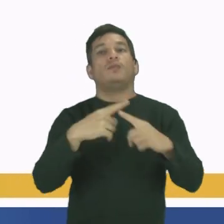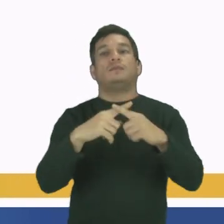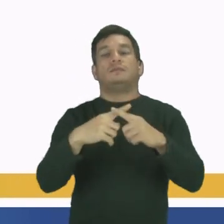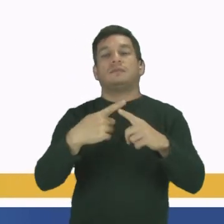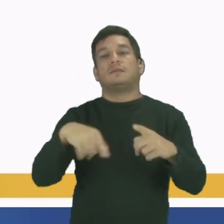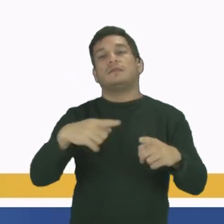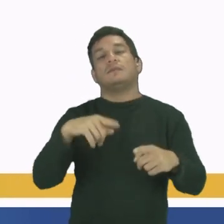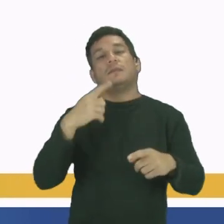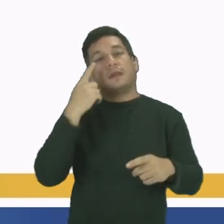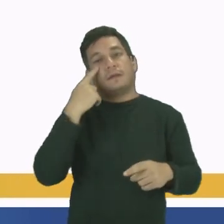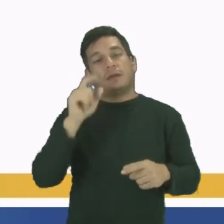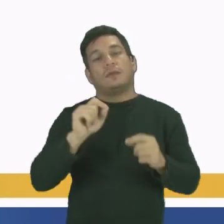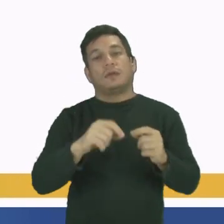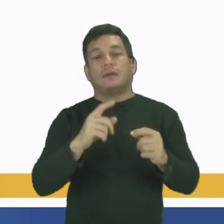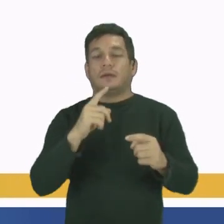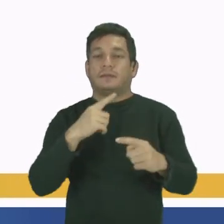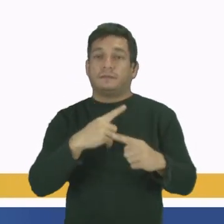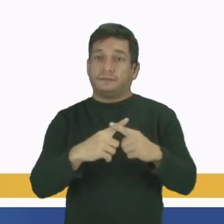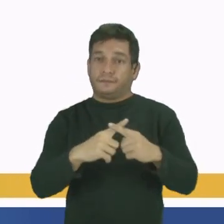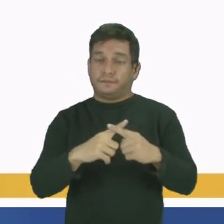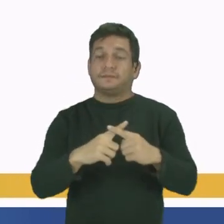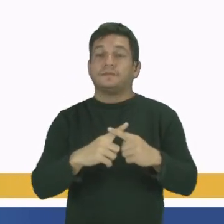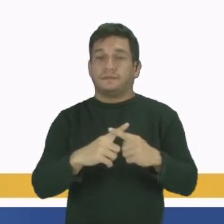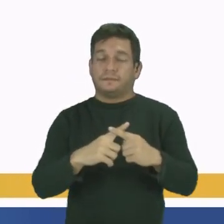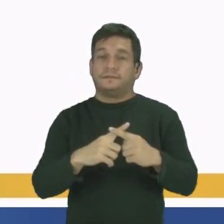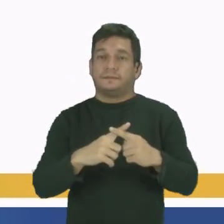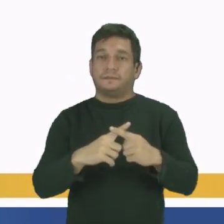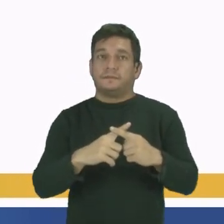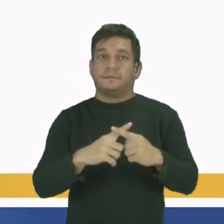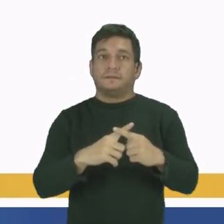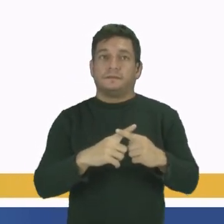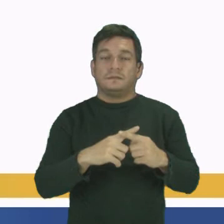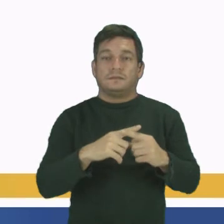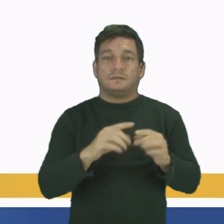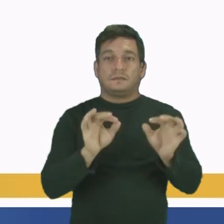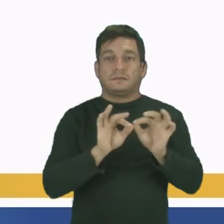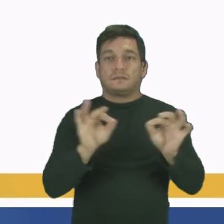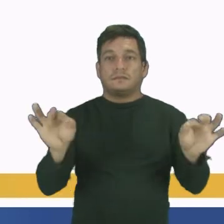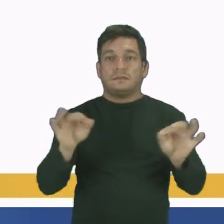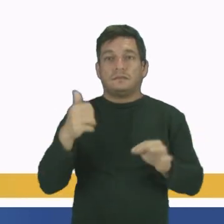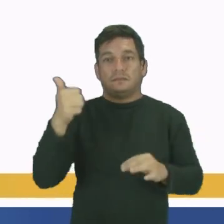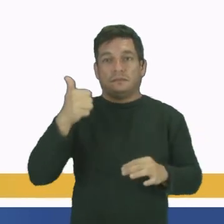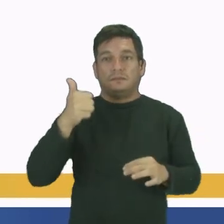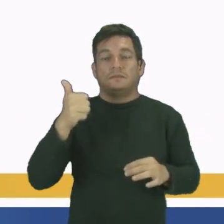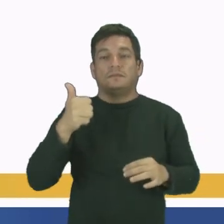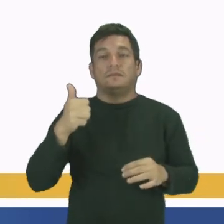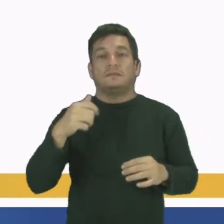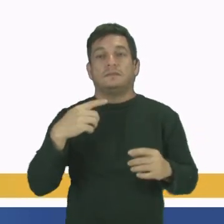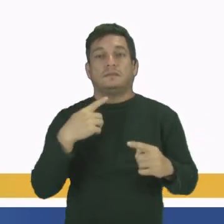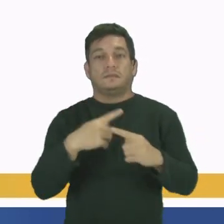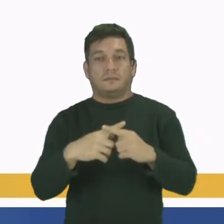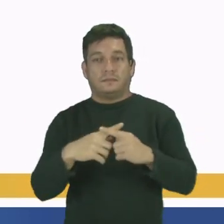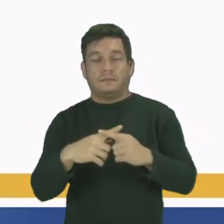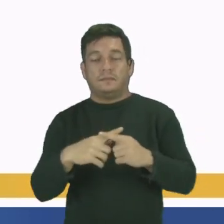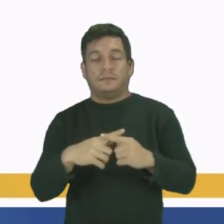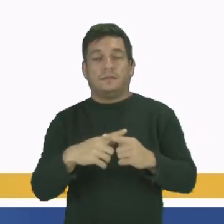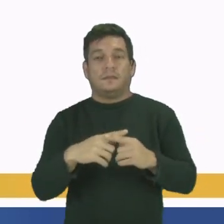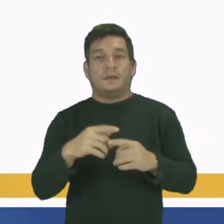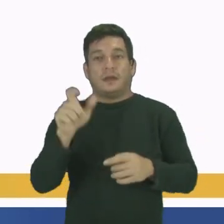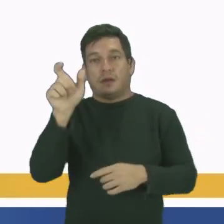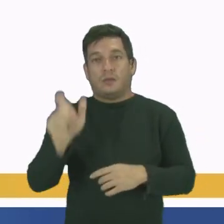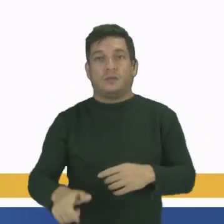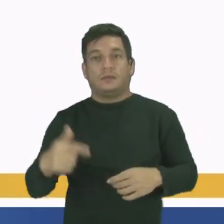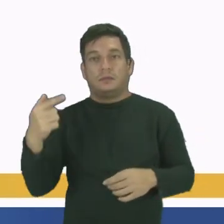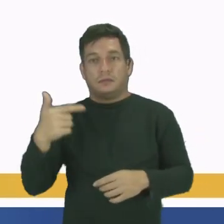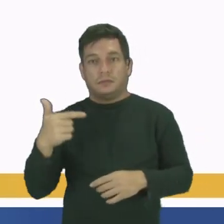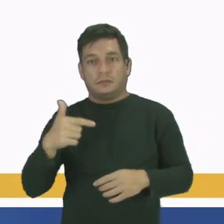onde você irá multiplicar a linha da primeira matriz vezes a coluna